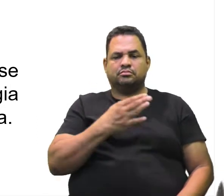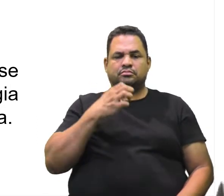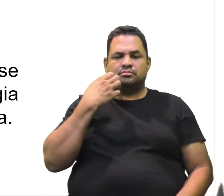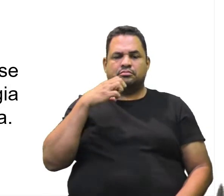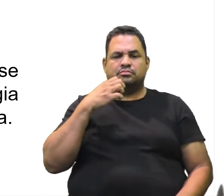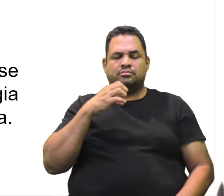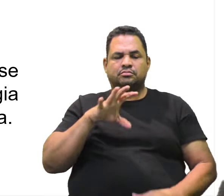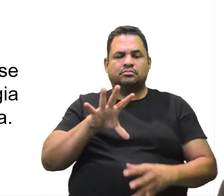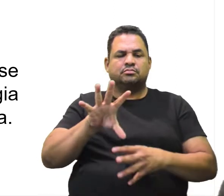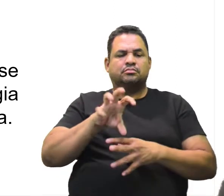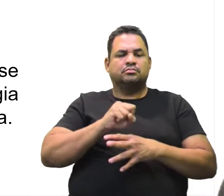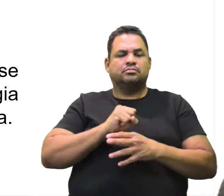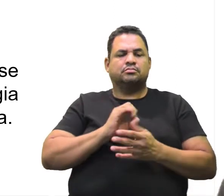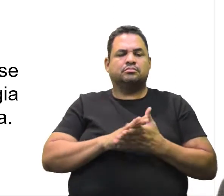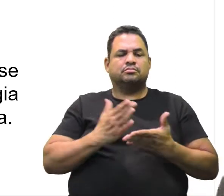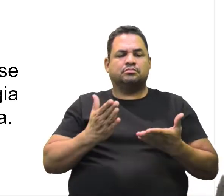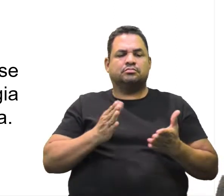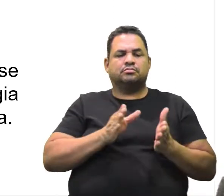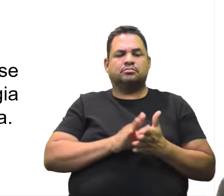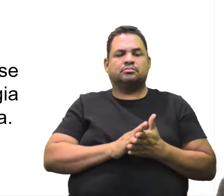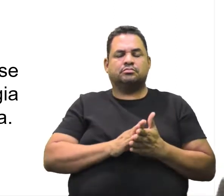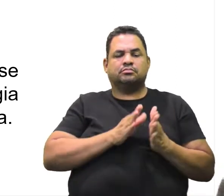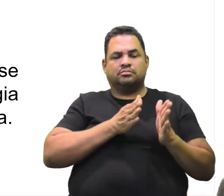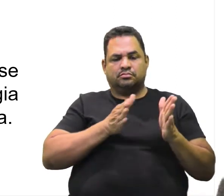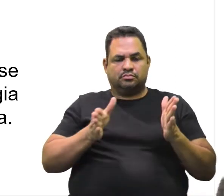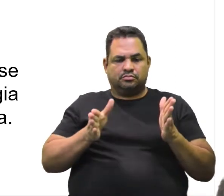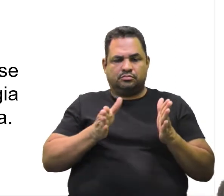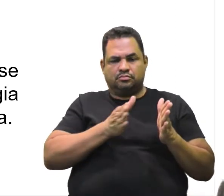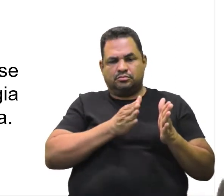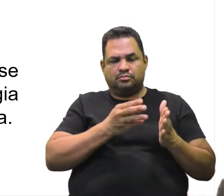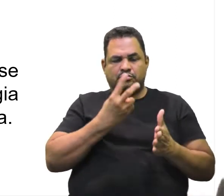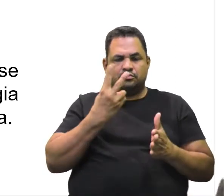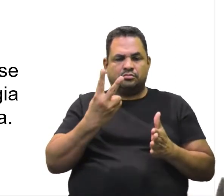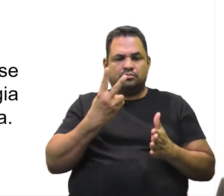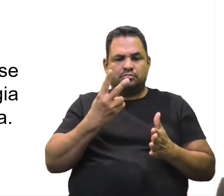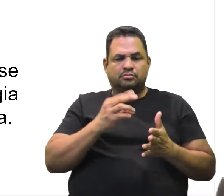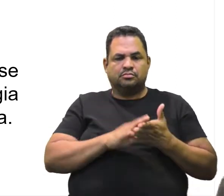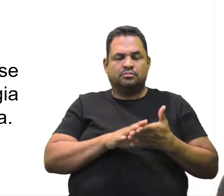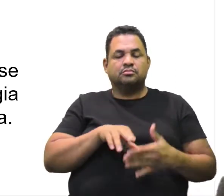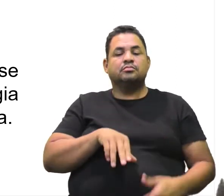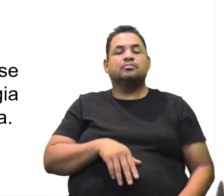energia absorvida na etapa 2